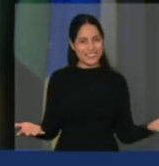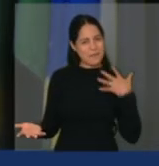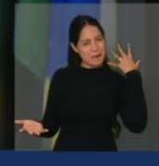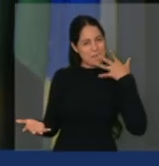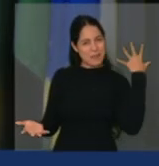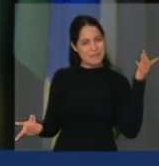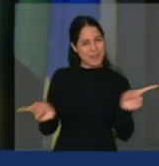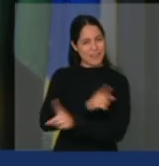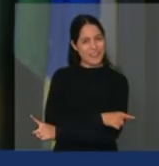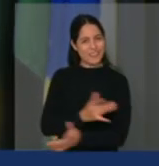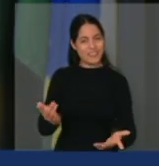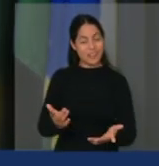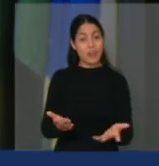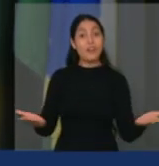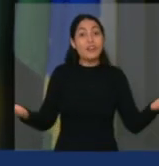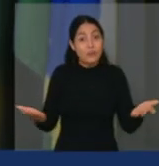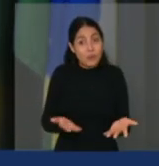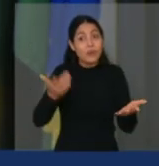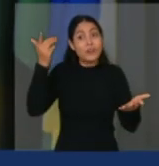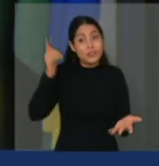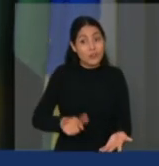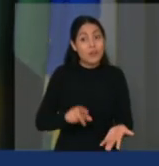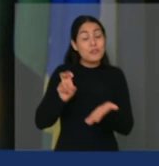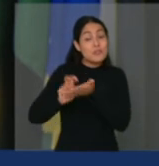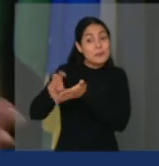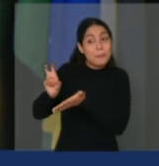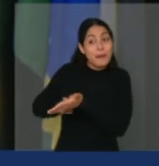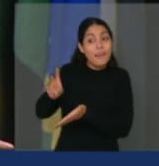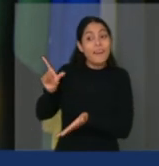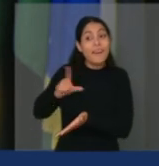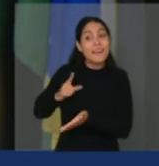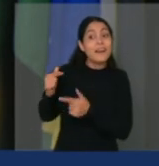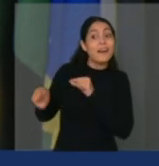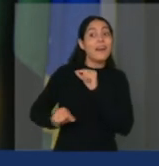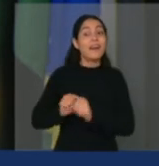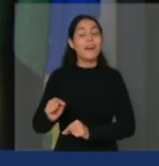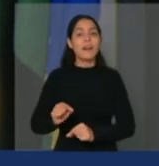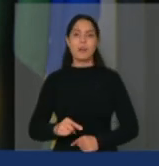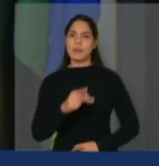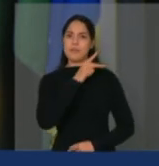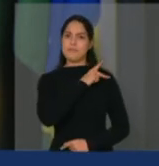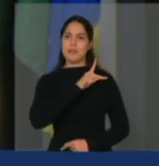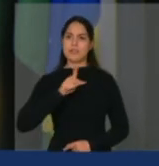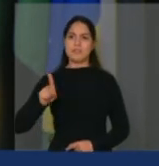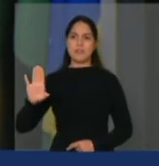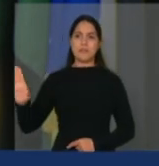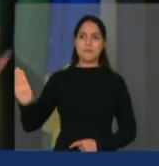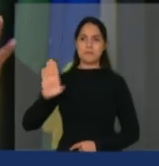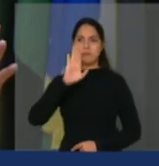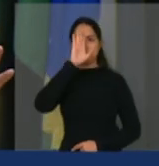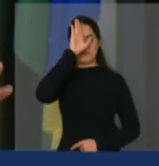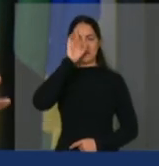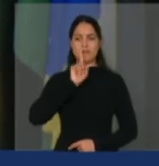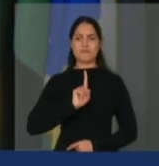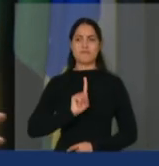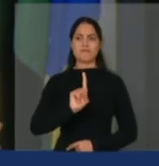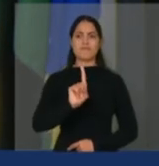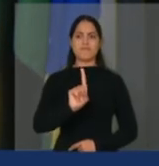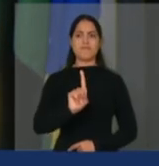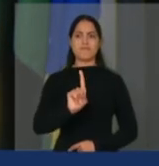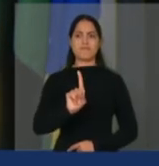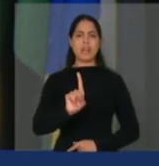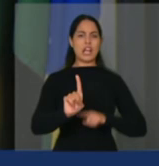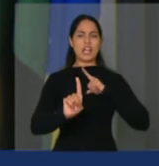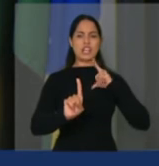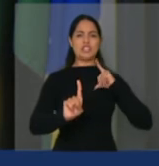que está ocorrendo que ocorreu hoje na parte da manhã disse que o presidente bolsonaro estaria colocando